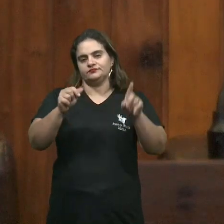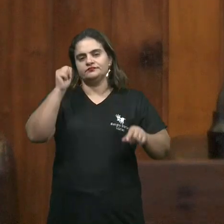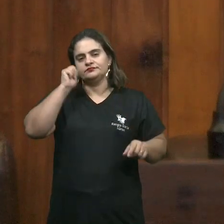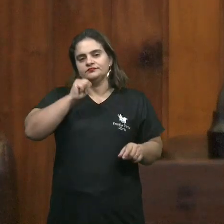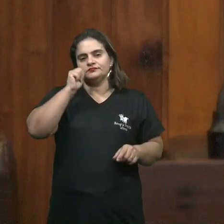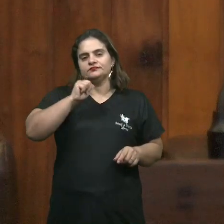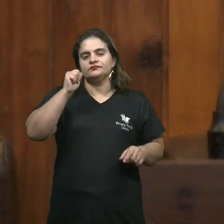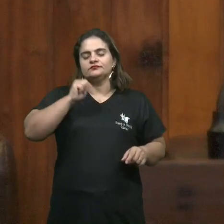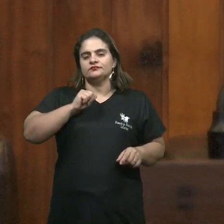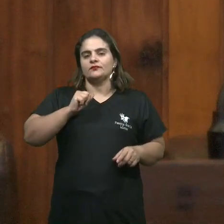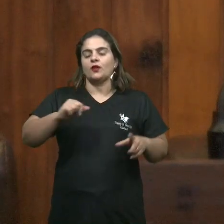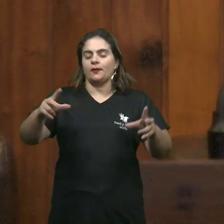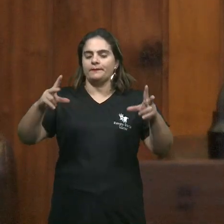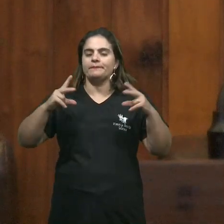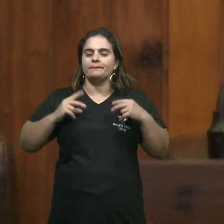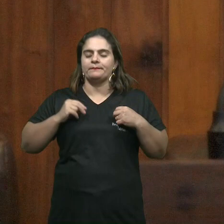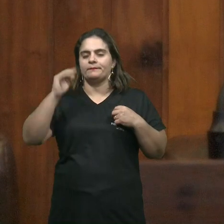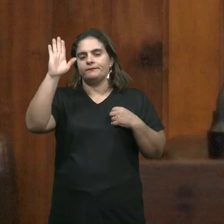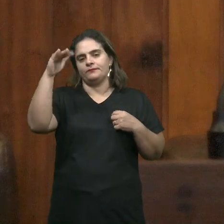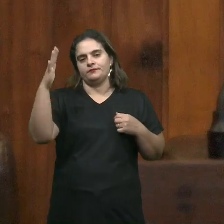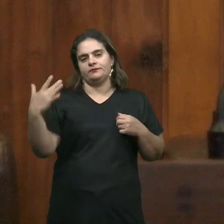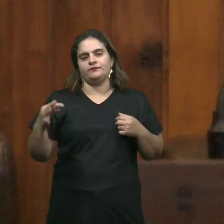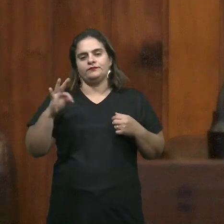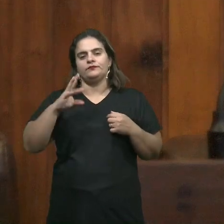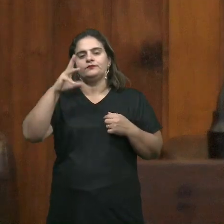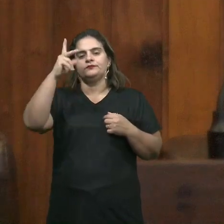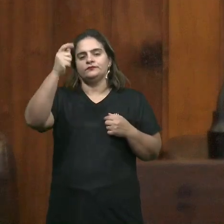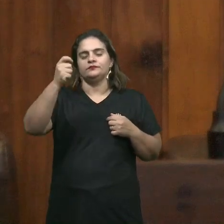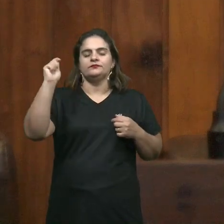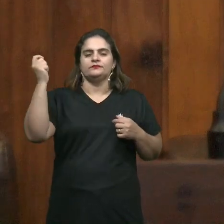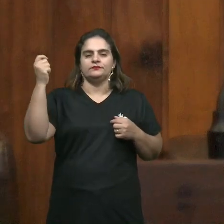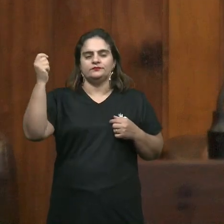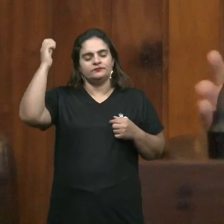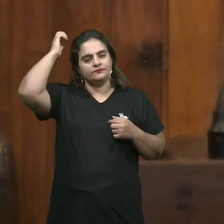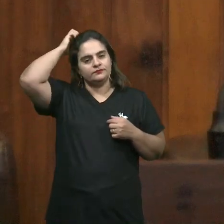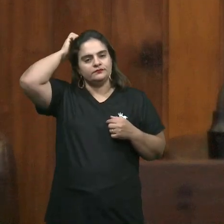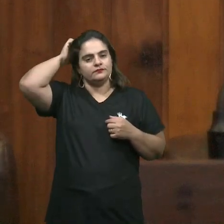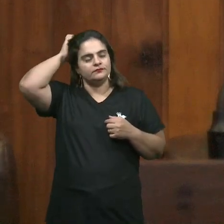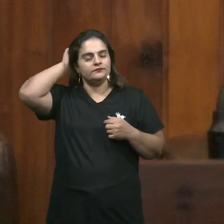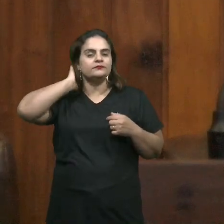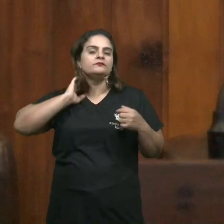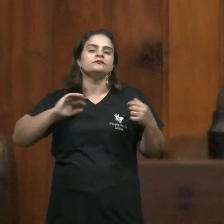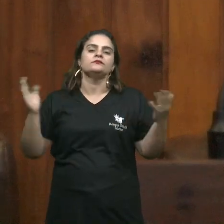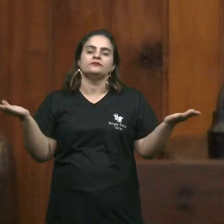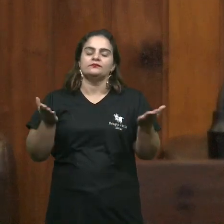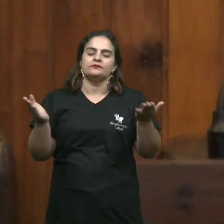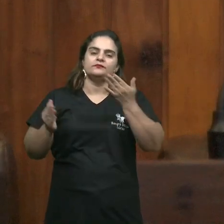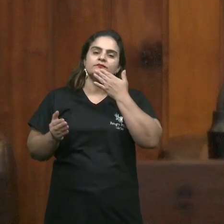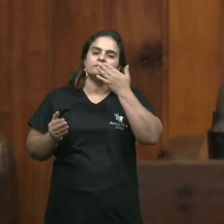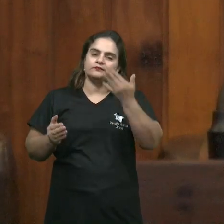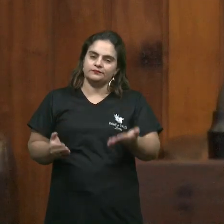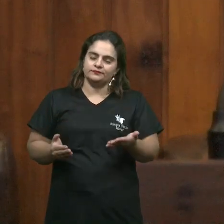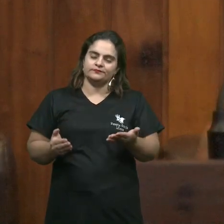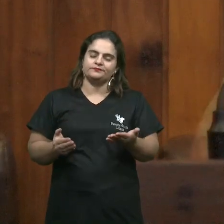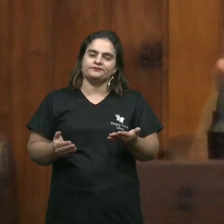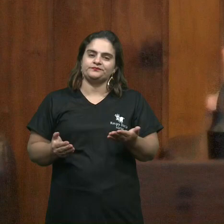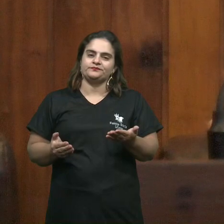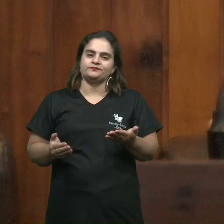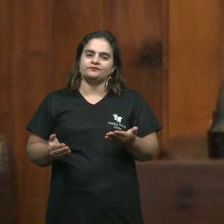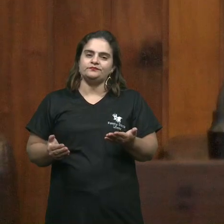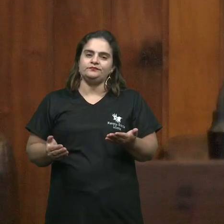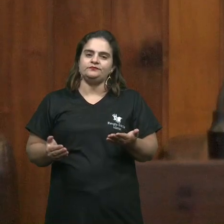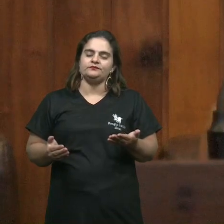méritos aqui dentro da nossa cidade, todas, sem distinção nenhuma. E faço uma clemência aqui, para que os nossos governantes